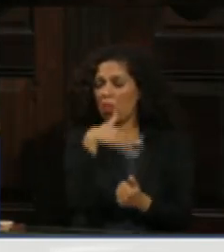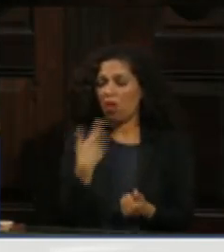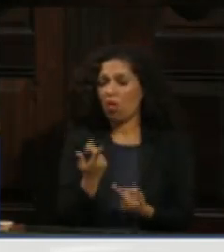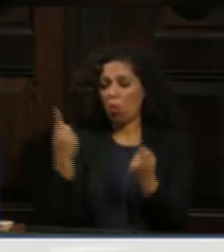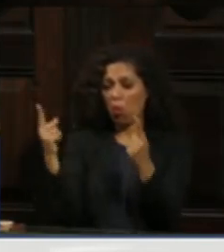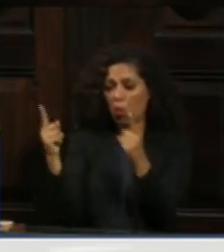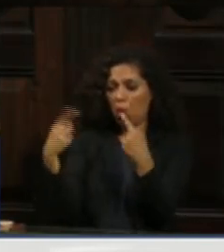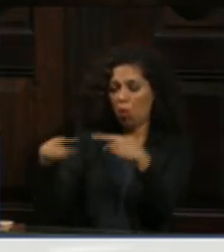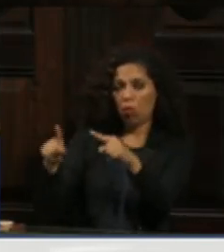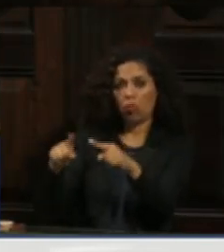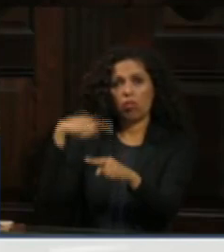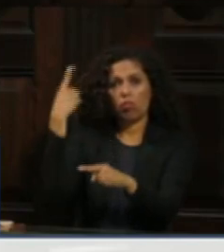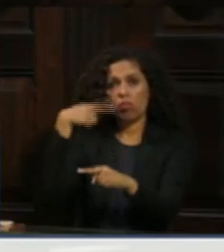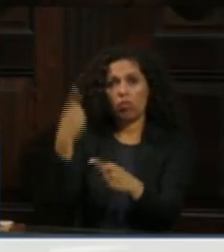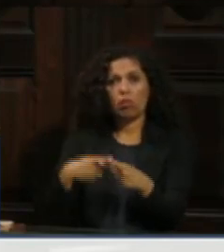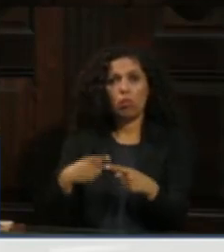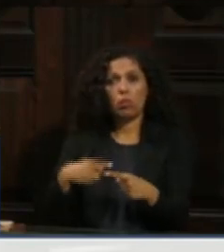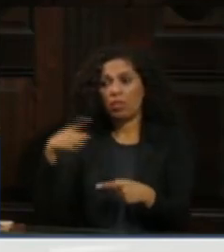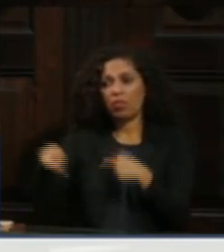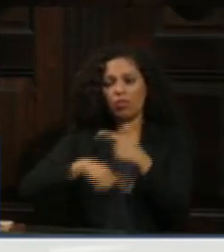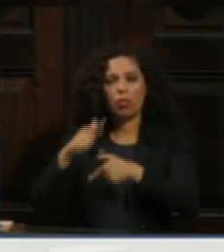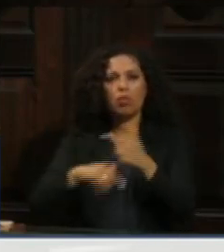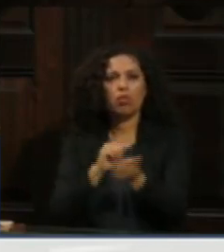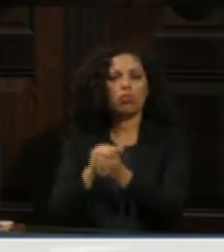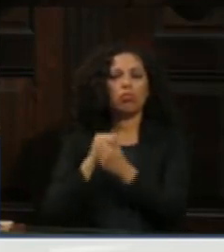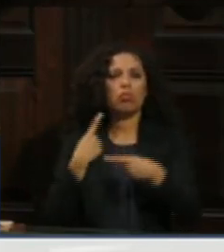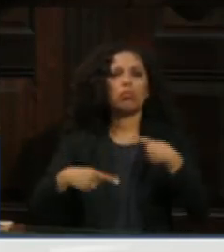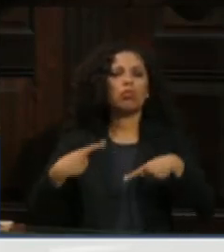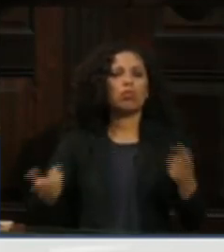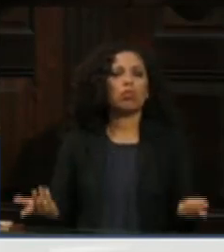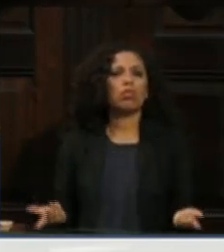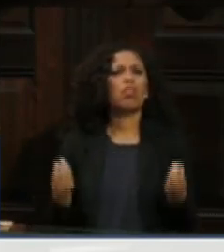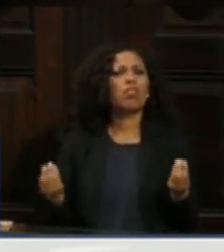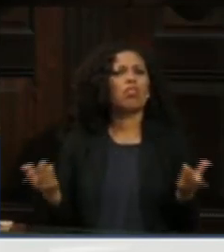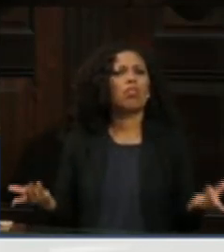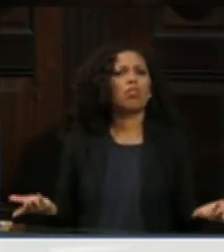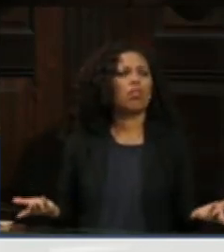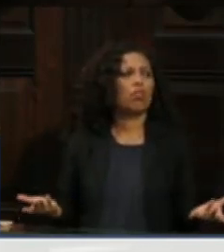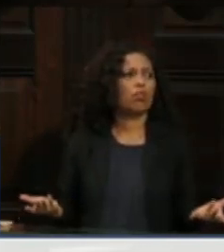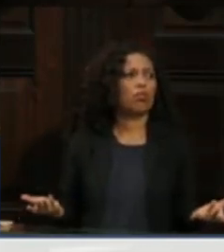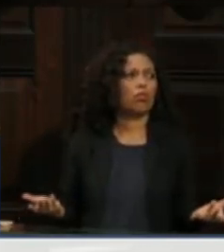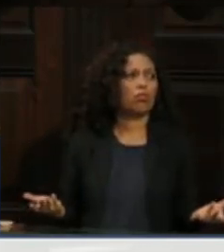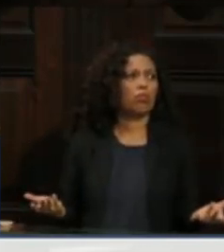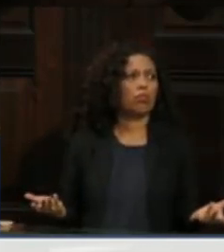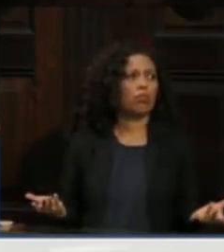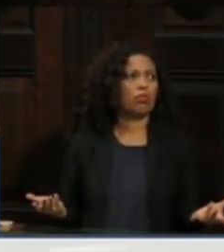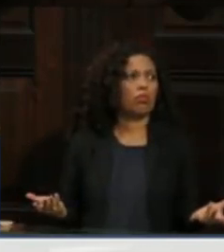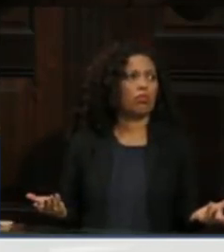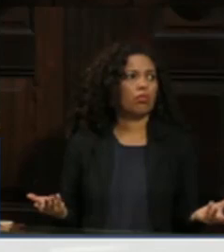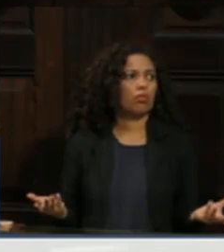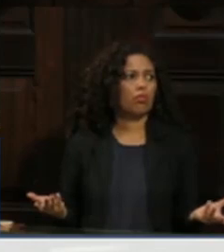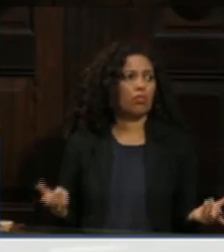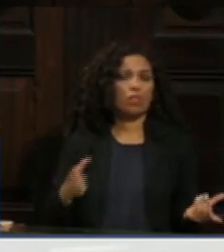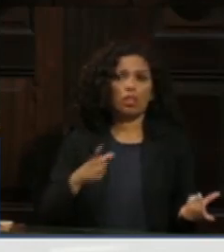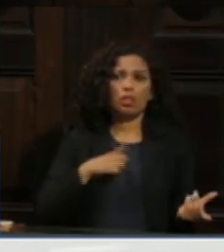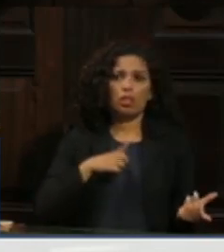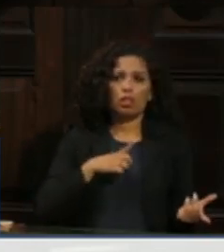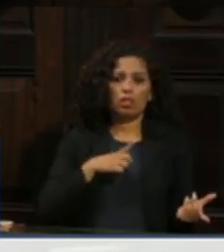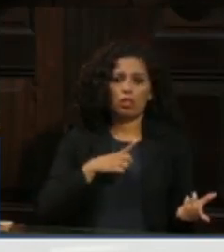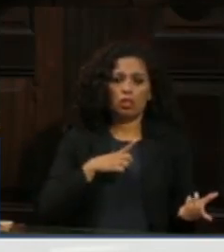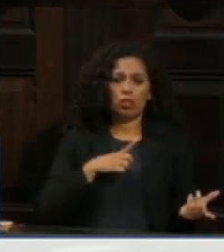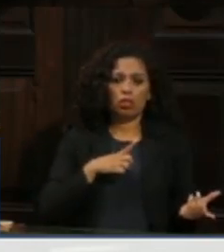sem qualquer distinção em relação ao que é pertinente ao exercício do meu mandato.